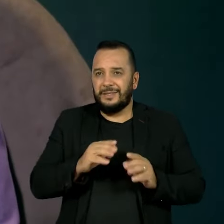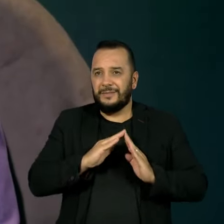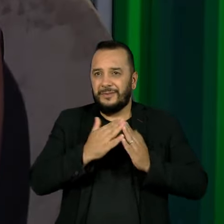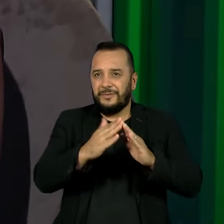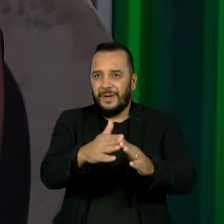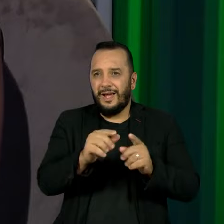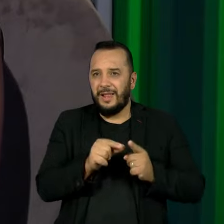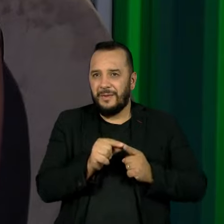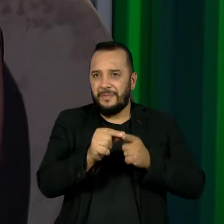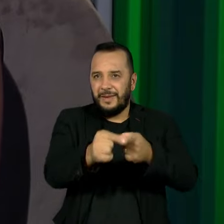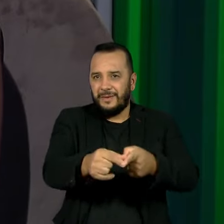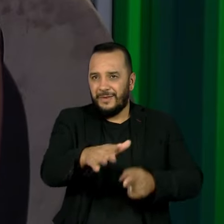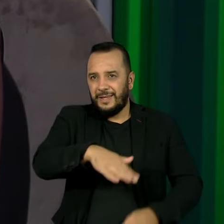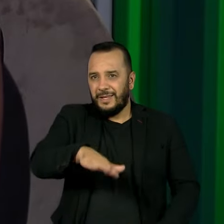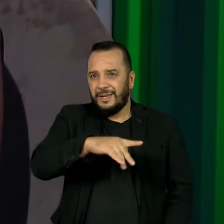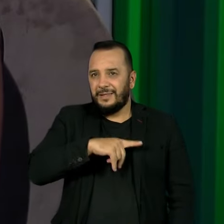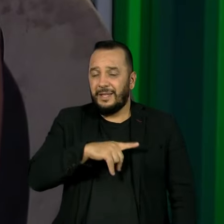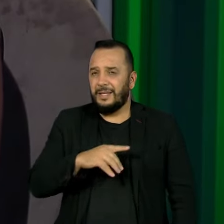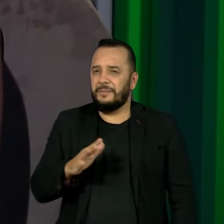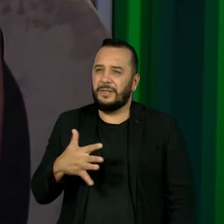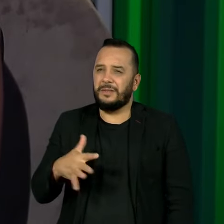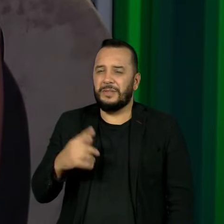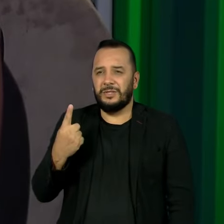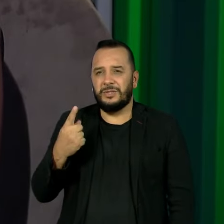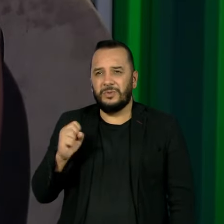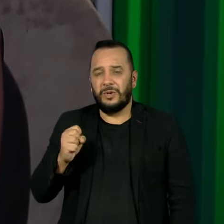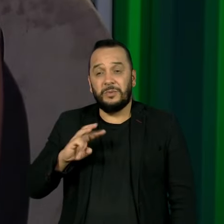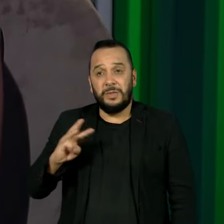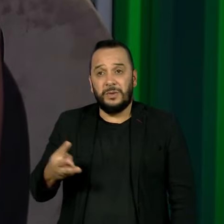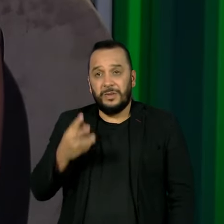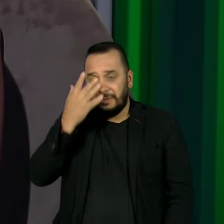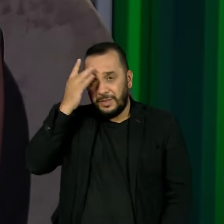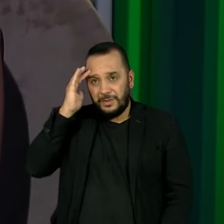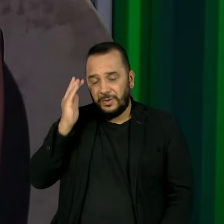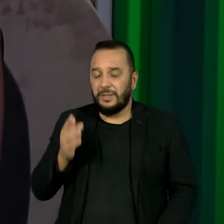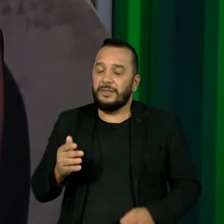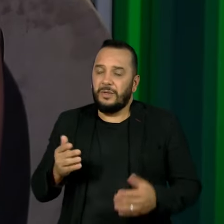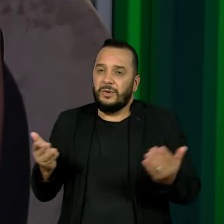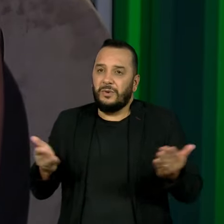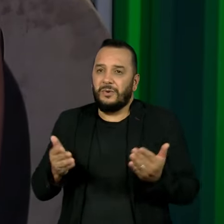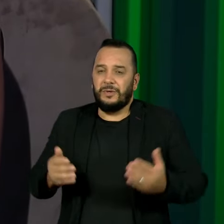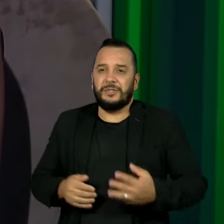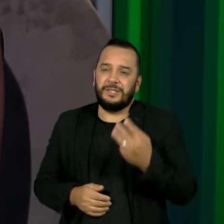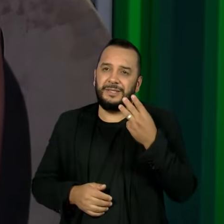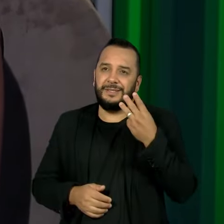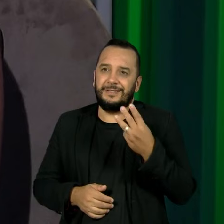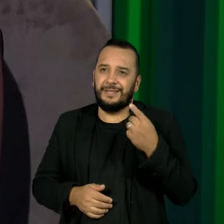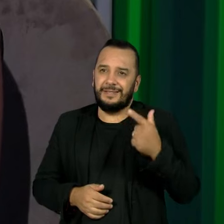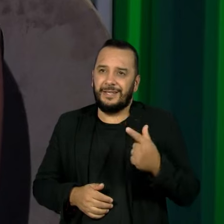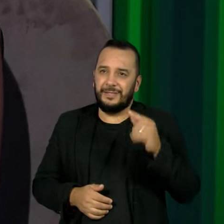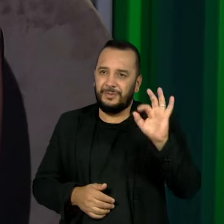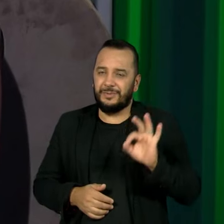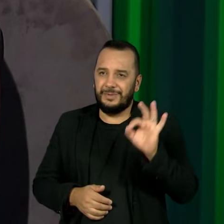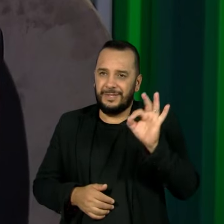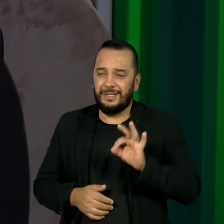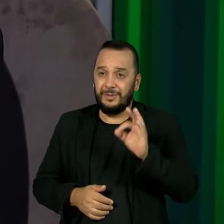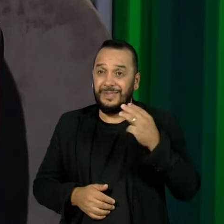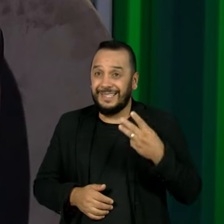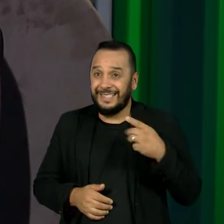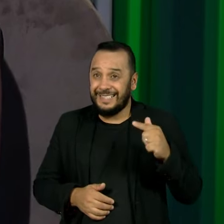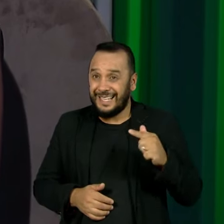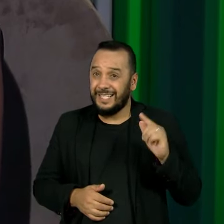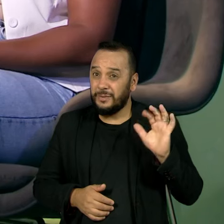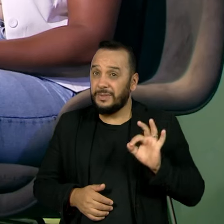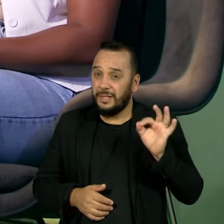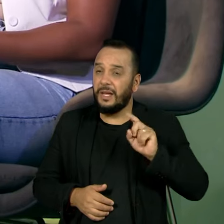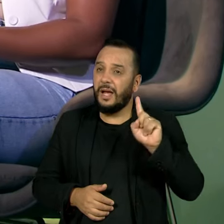brasileiras têm cerca de 18 milhões de pessoas. Dessas, cerca de 37% são negócios